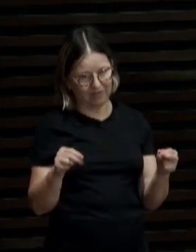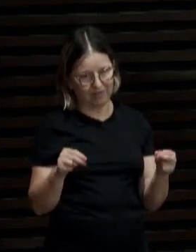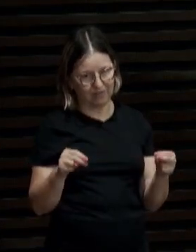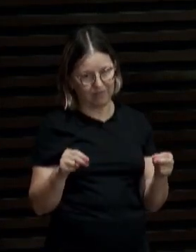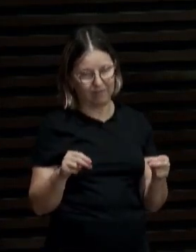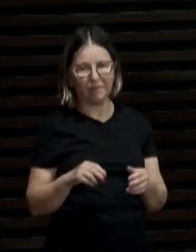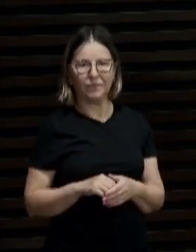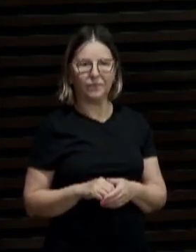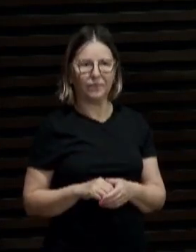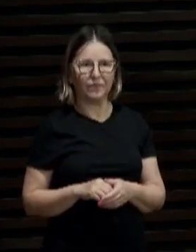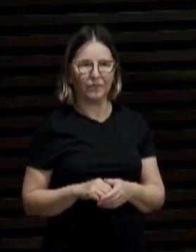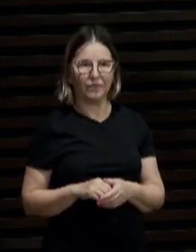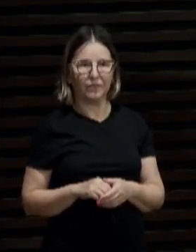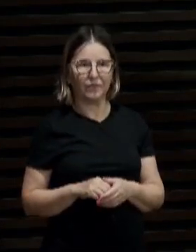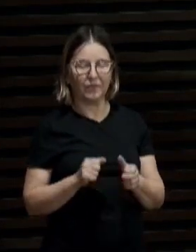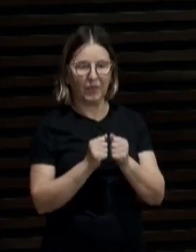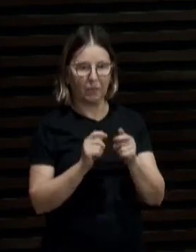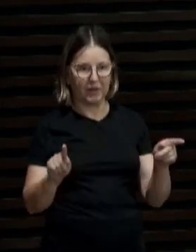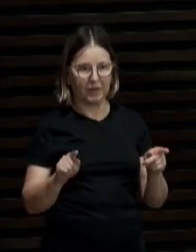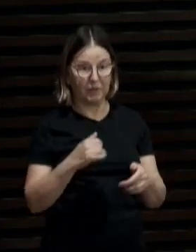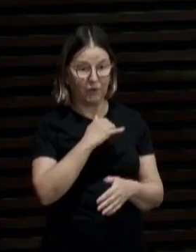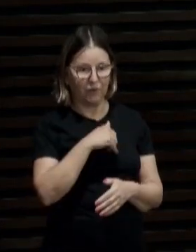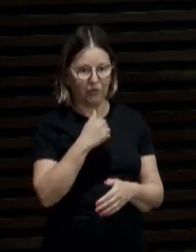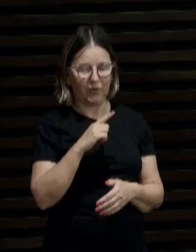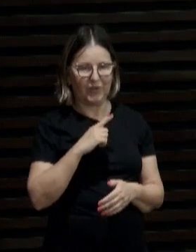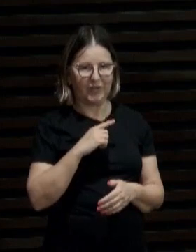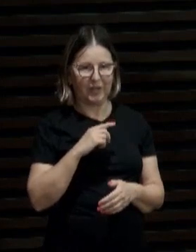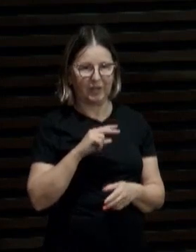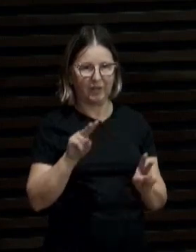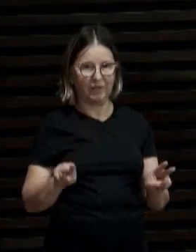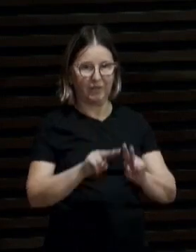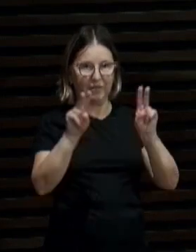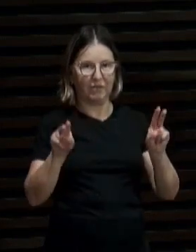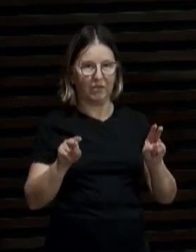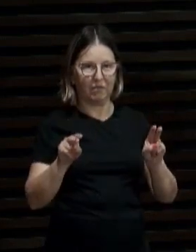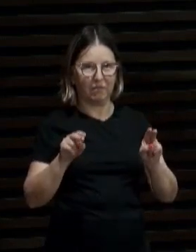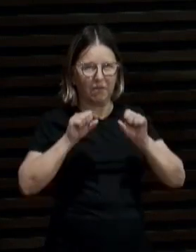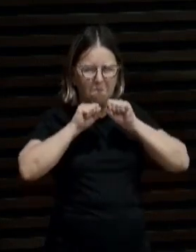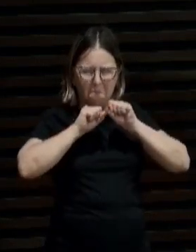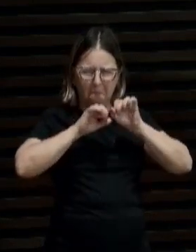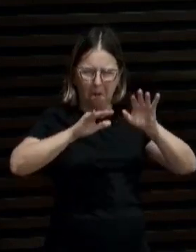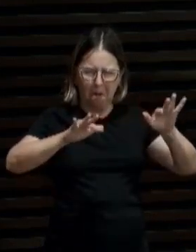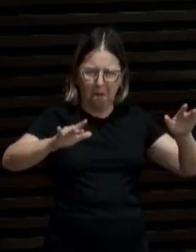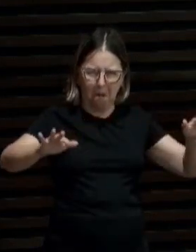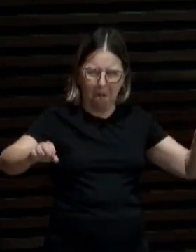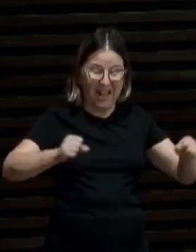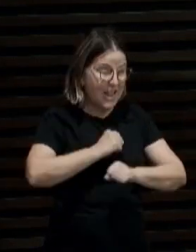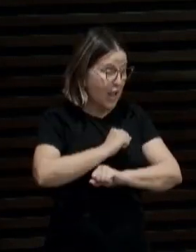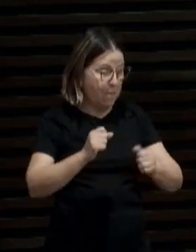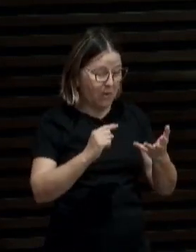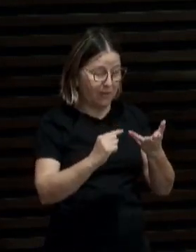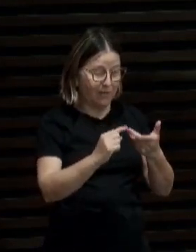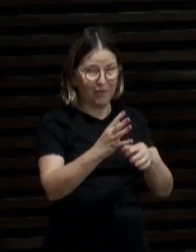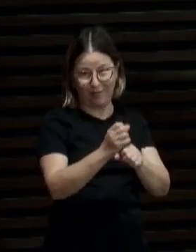Mais adiante no livro do Apocalipse, o João ele tem uma visão de uma grande multidão que não pode se contar e eles estão chegando no